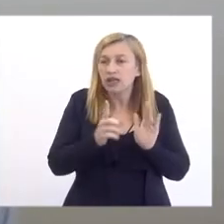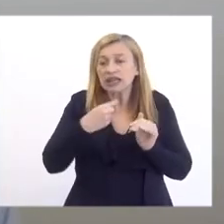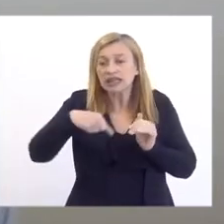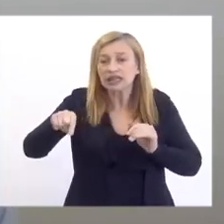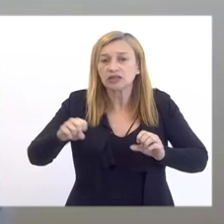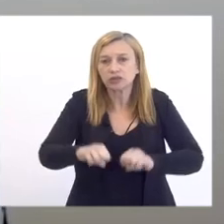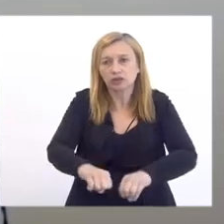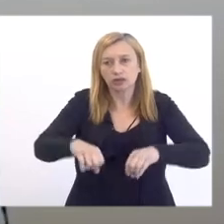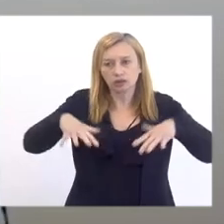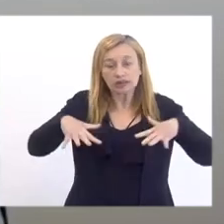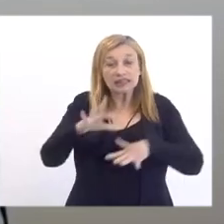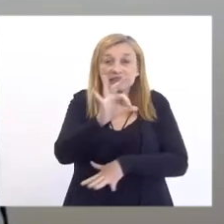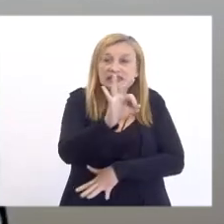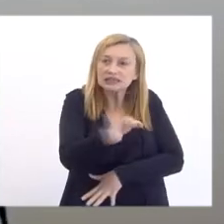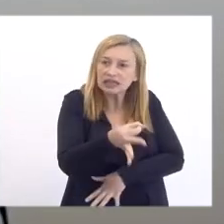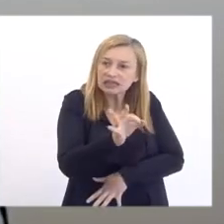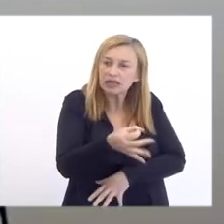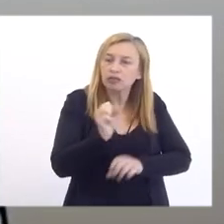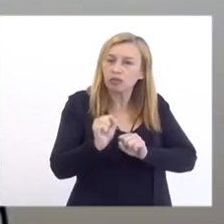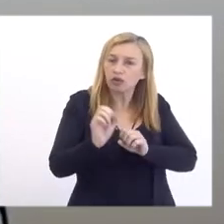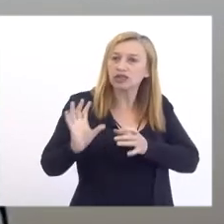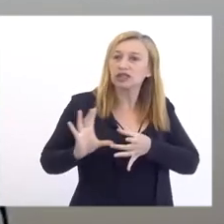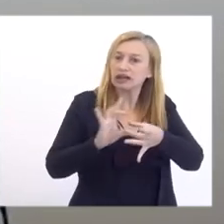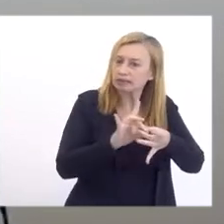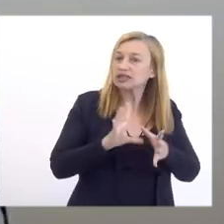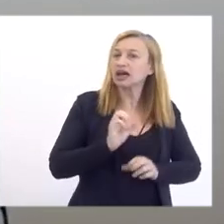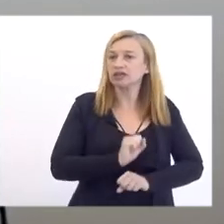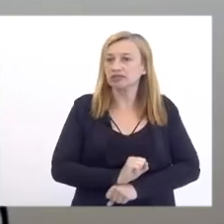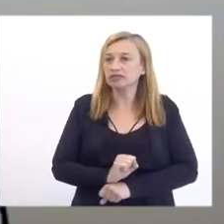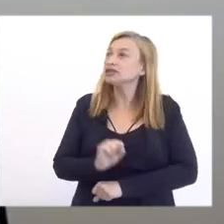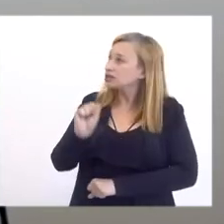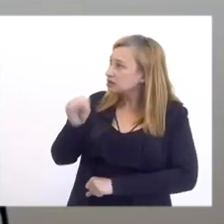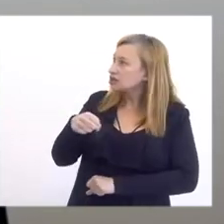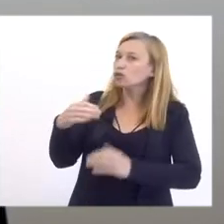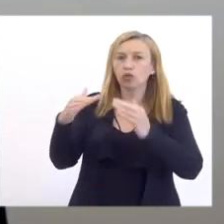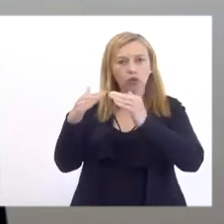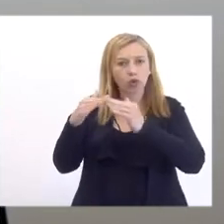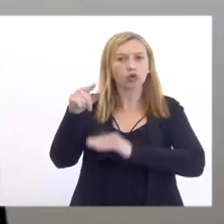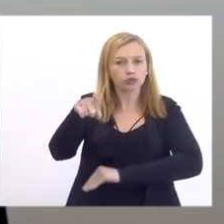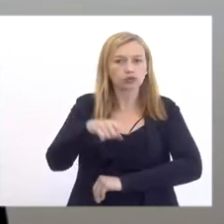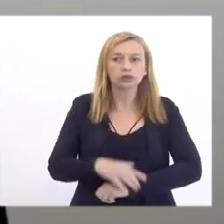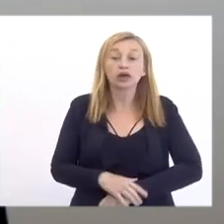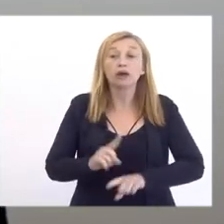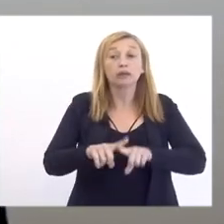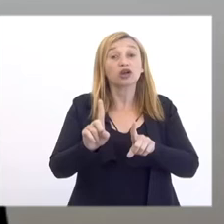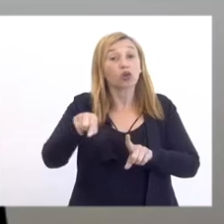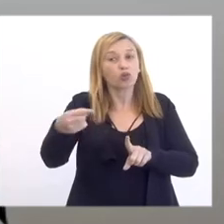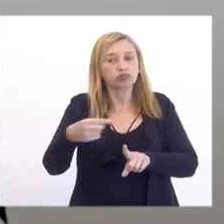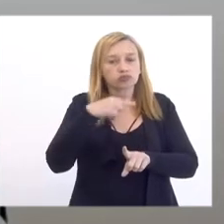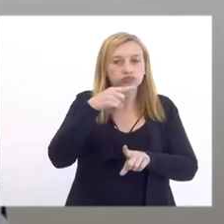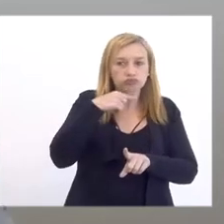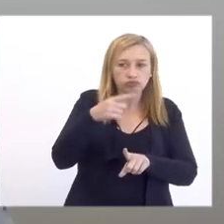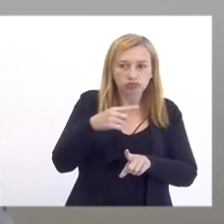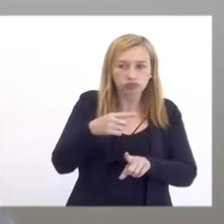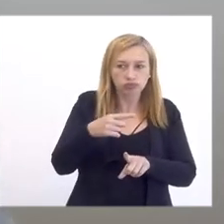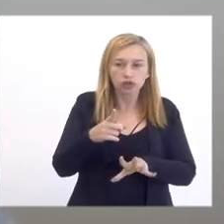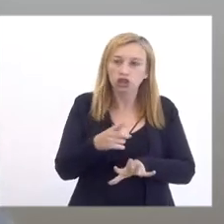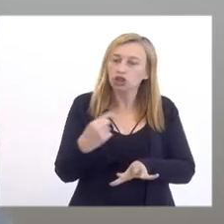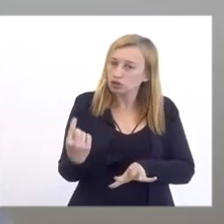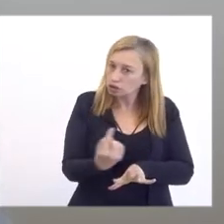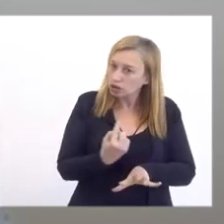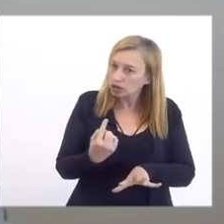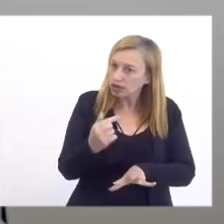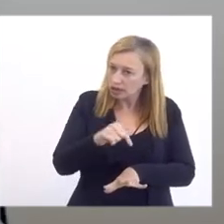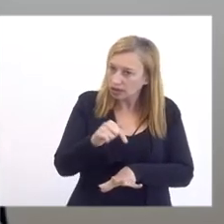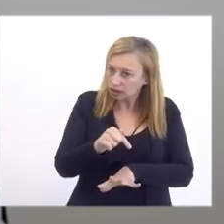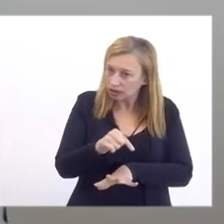plenário... ele, obviamente, pode ser emendado. Isso. Eu também concordo. Não há nenhuma dúvida. Né? A dúvida que nós estamos tendo